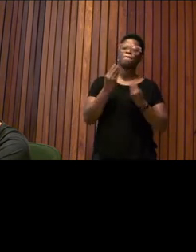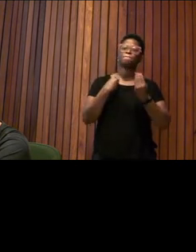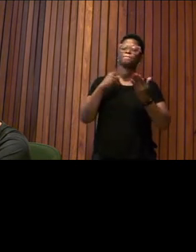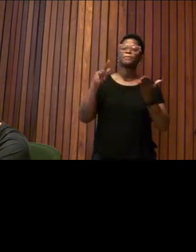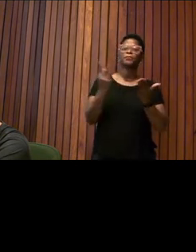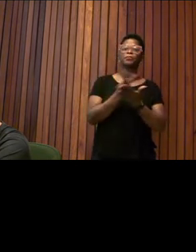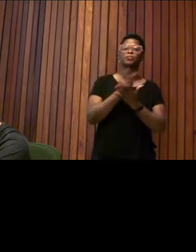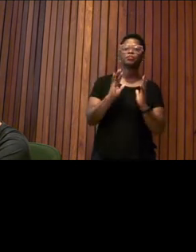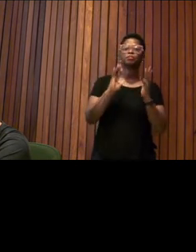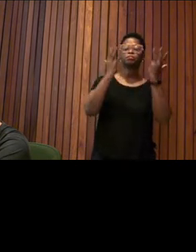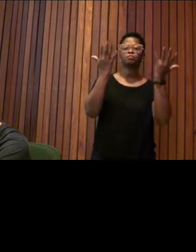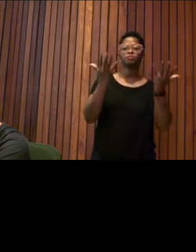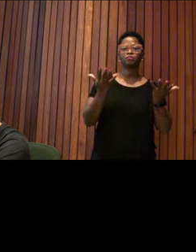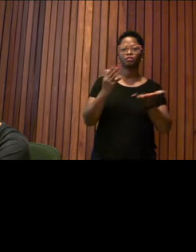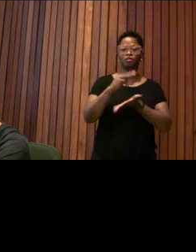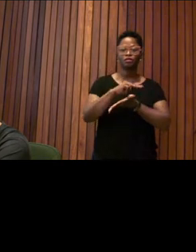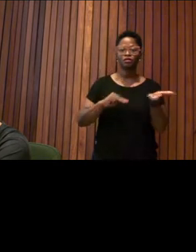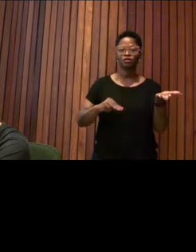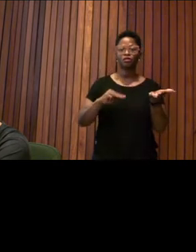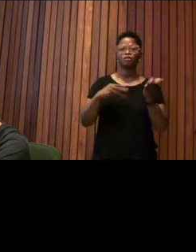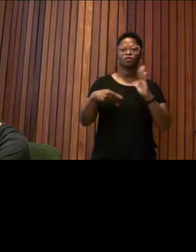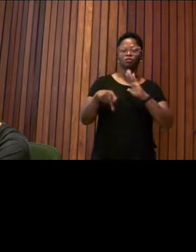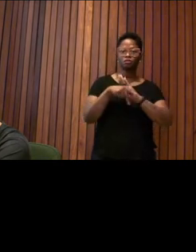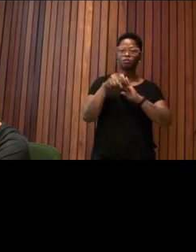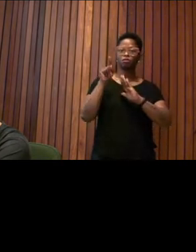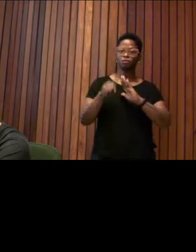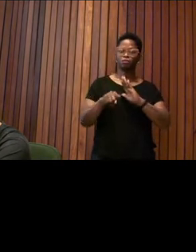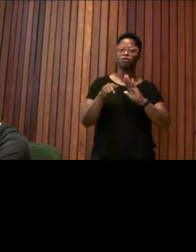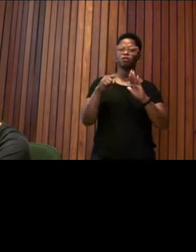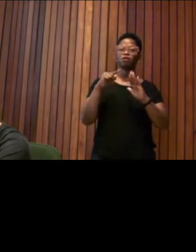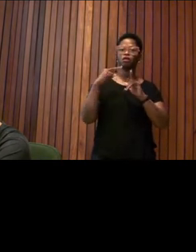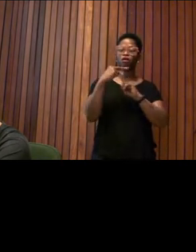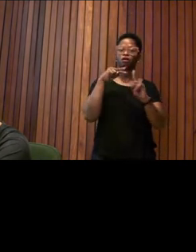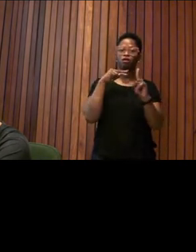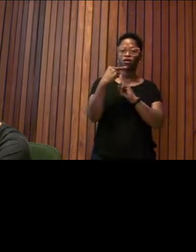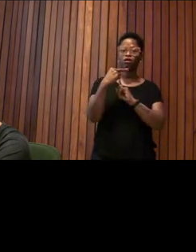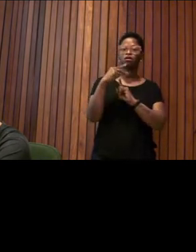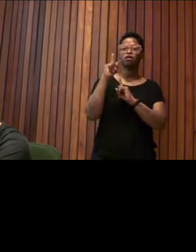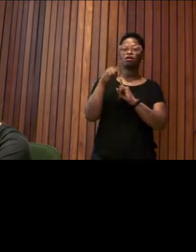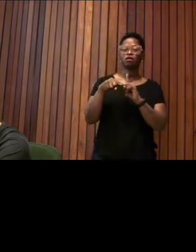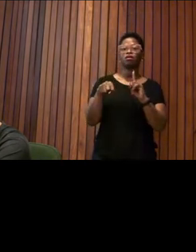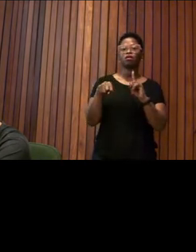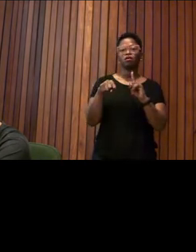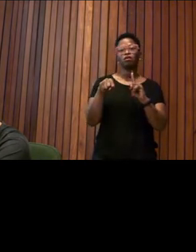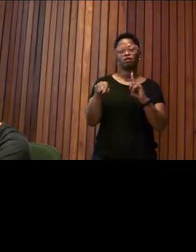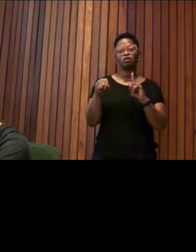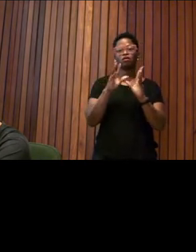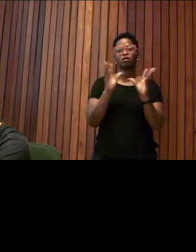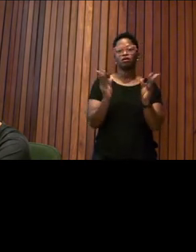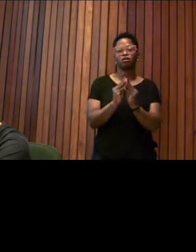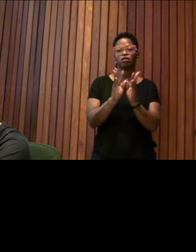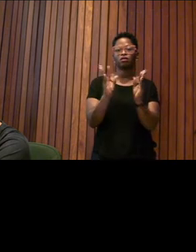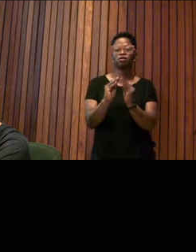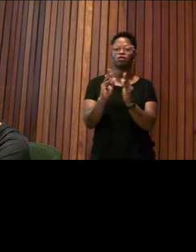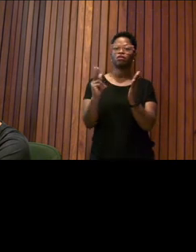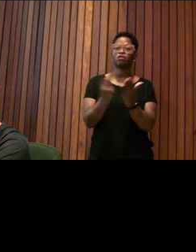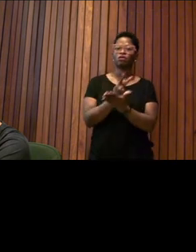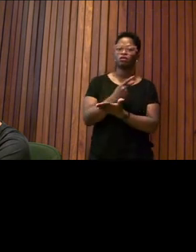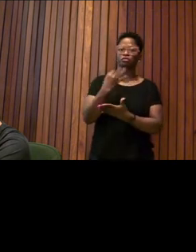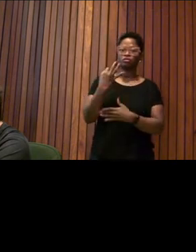assim, a metodologia do Bandeira, né, a perspectiva e esses pequenos acontecimentos,